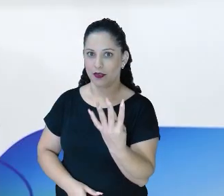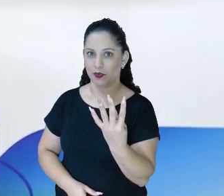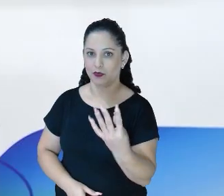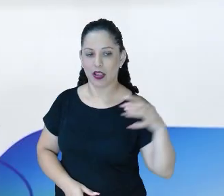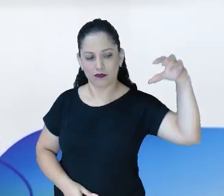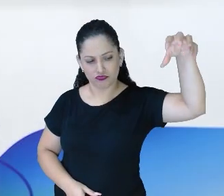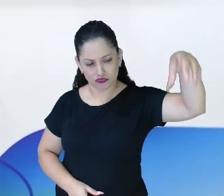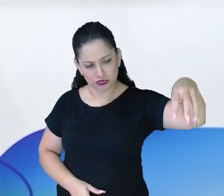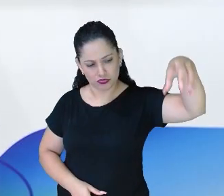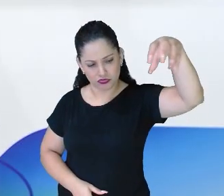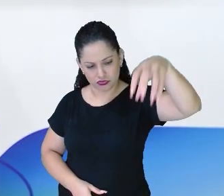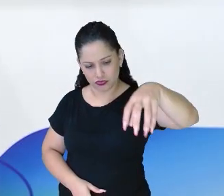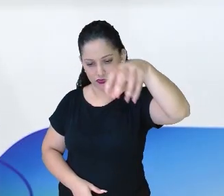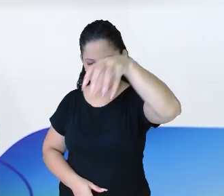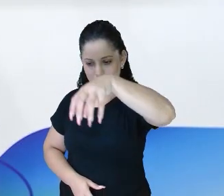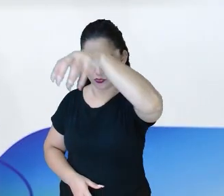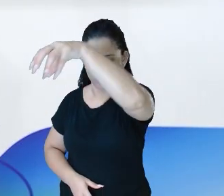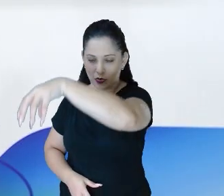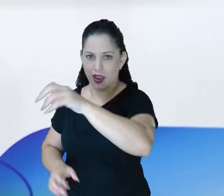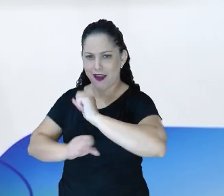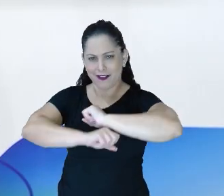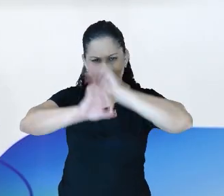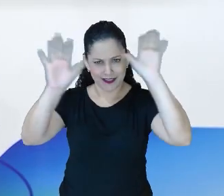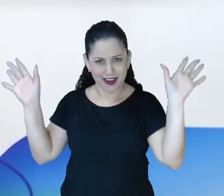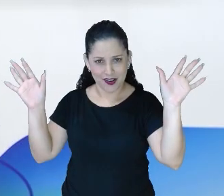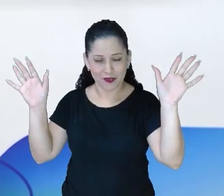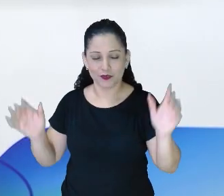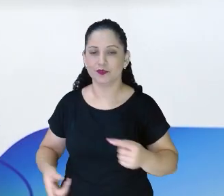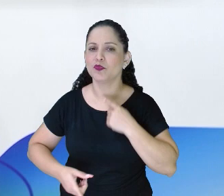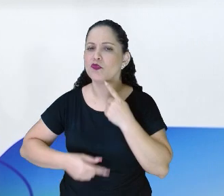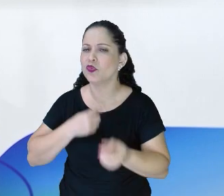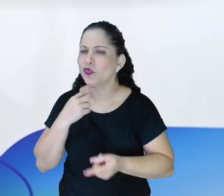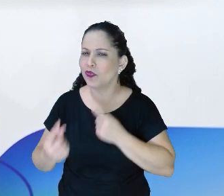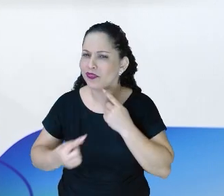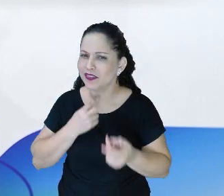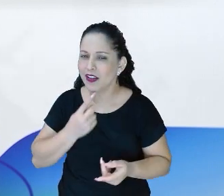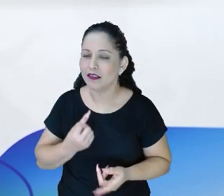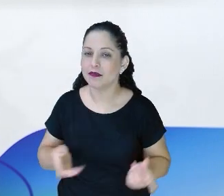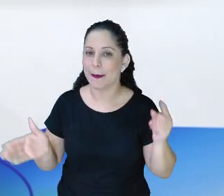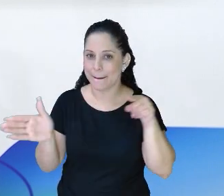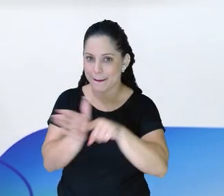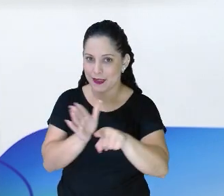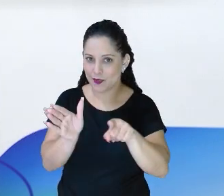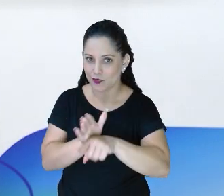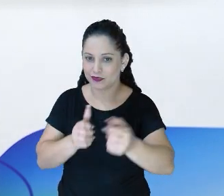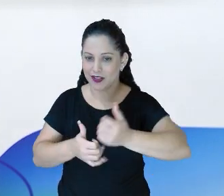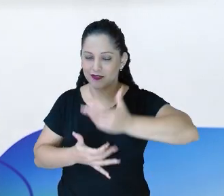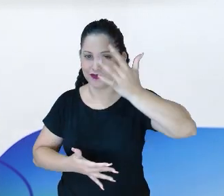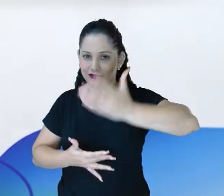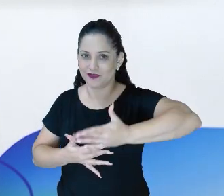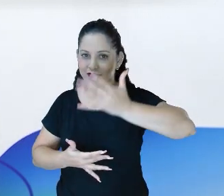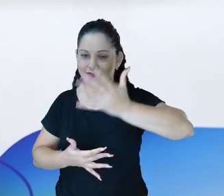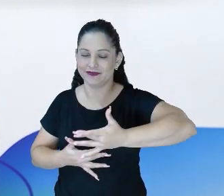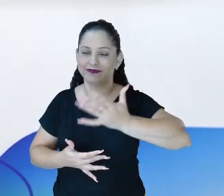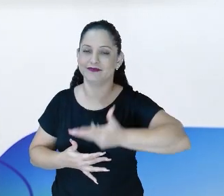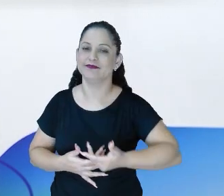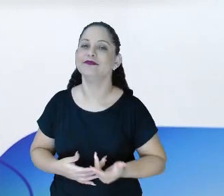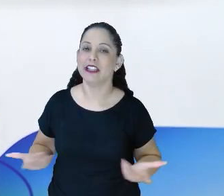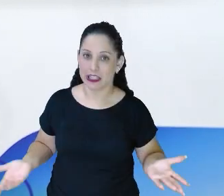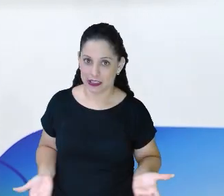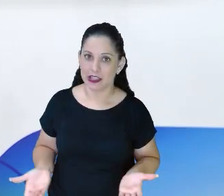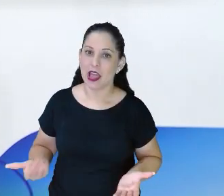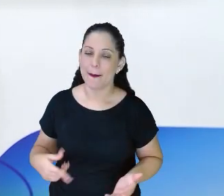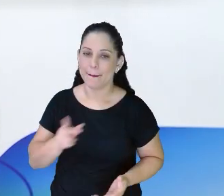Ficou claro isso? Vocês têm alguma dúvida? Se tem alguma pergunta, faz no chat que a professora Abigail repassa para